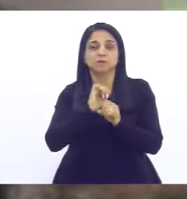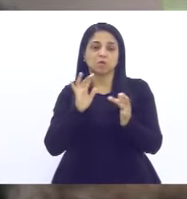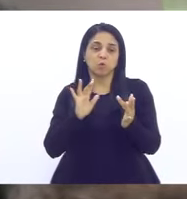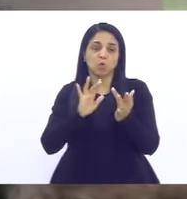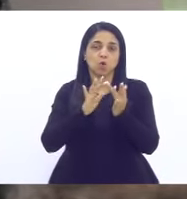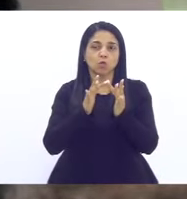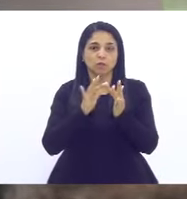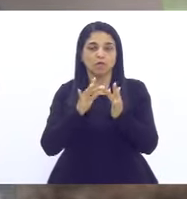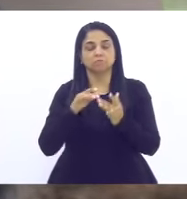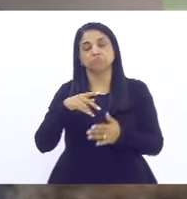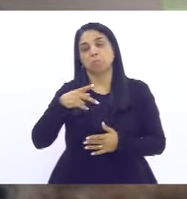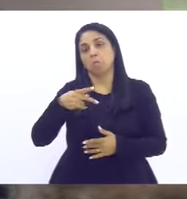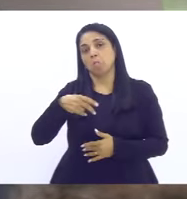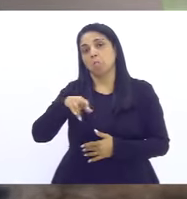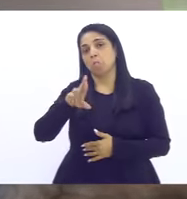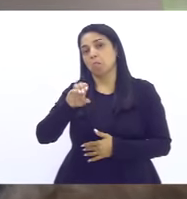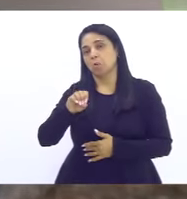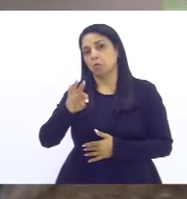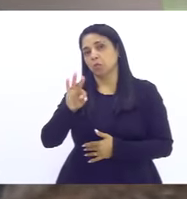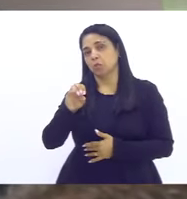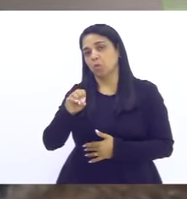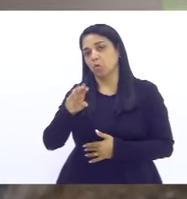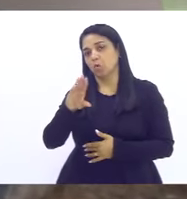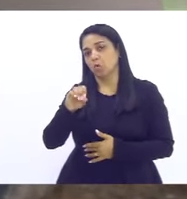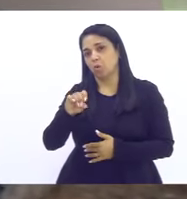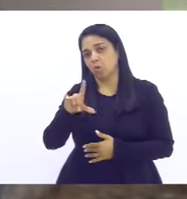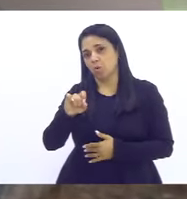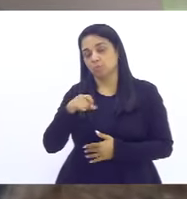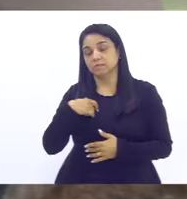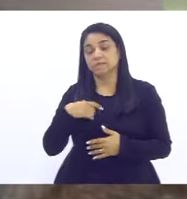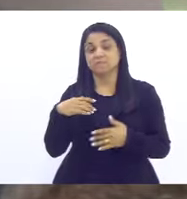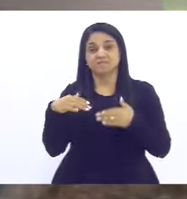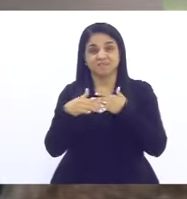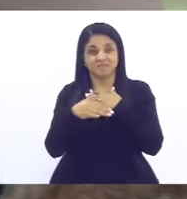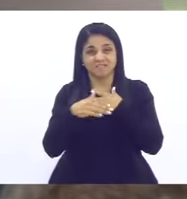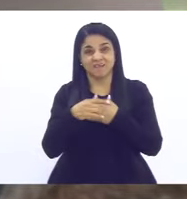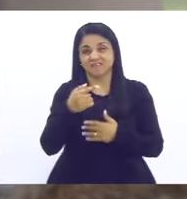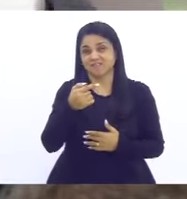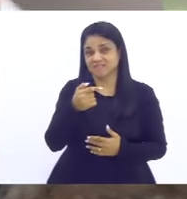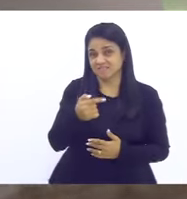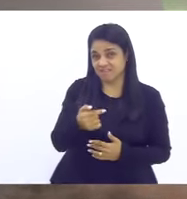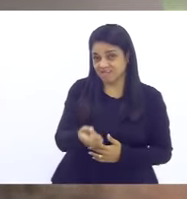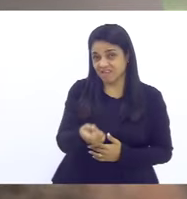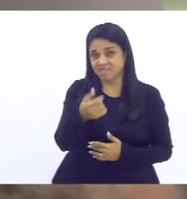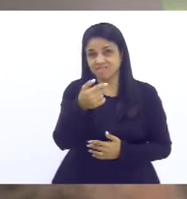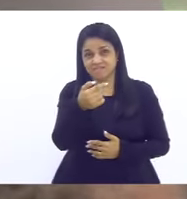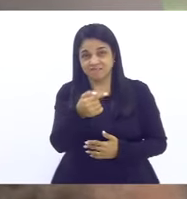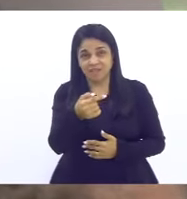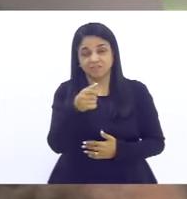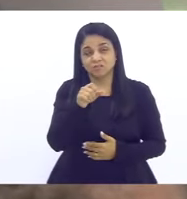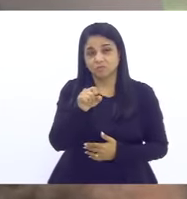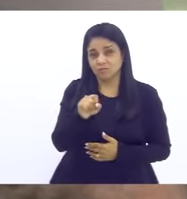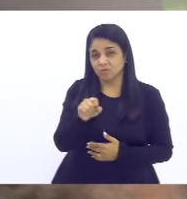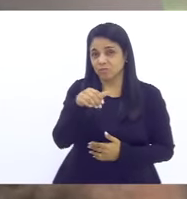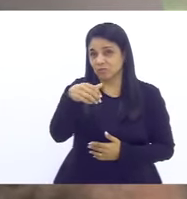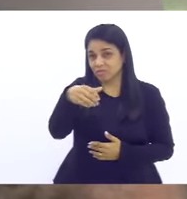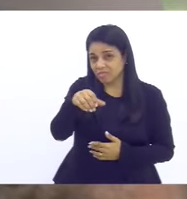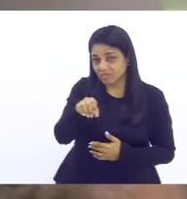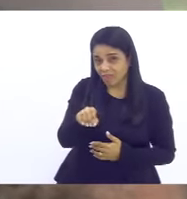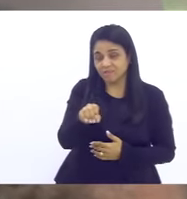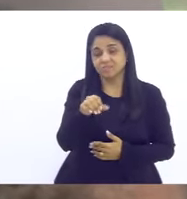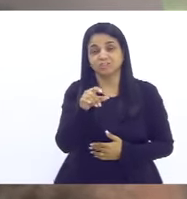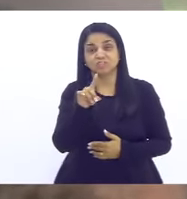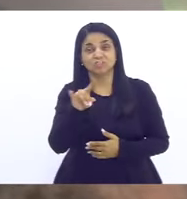o protocolo. Na minha cidade, nós tivemos localidades que ficaram 6, 7, 8, 10 dias sem energia.